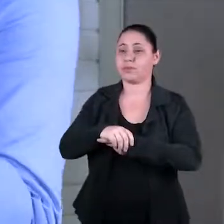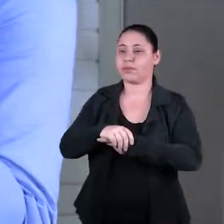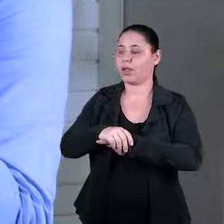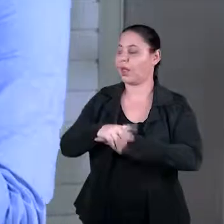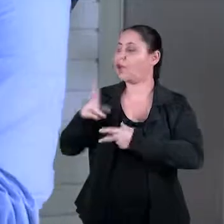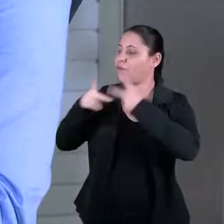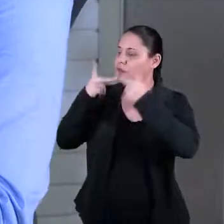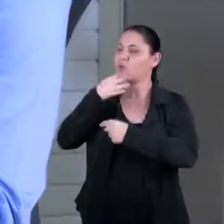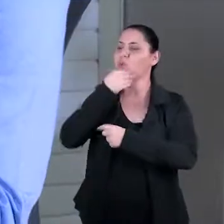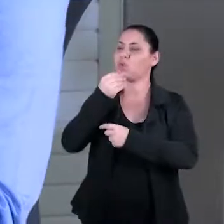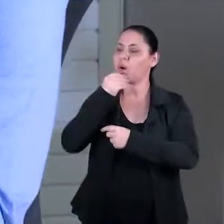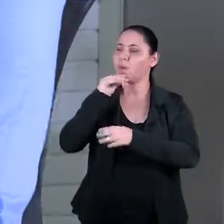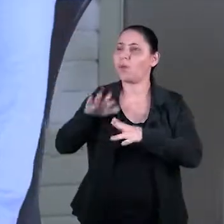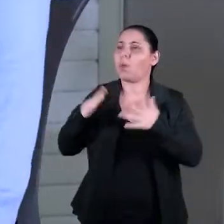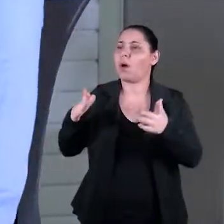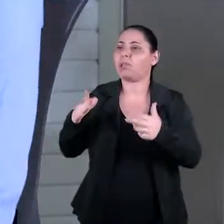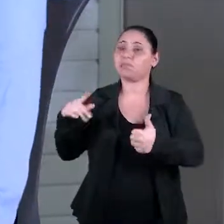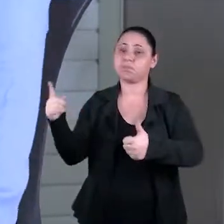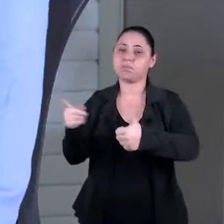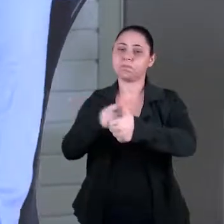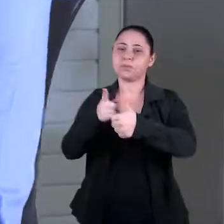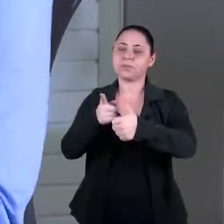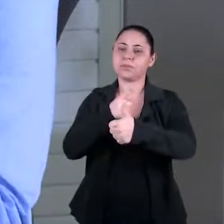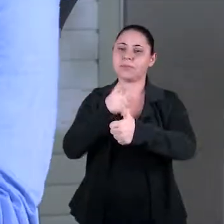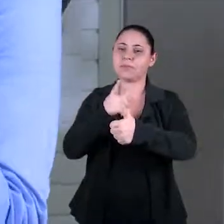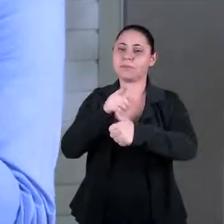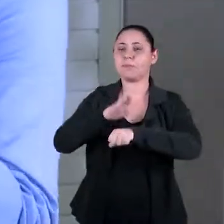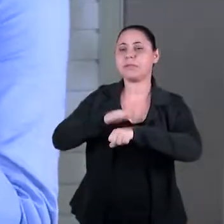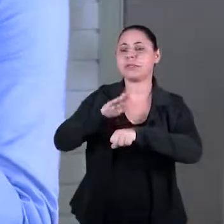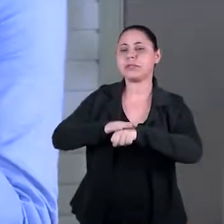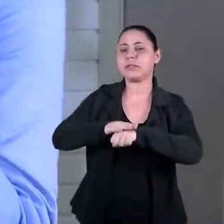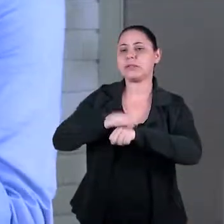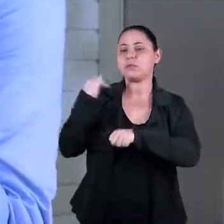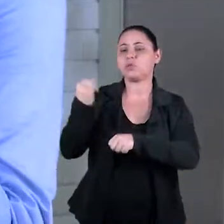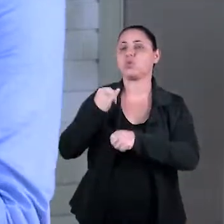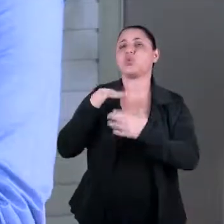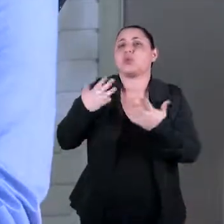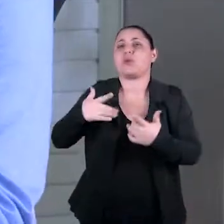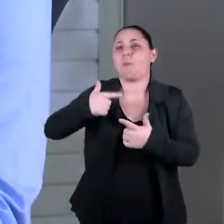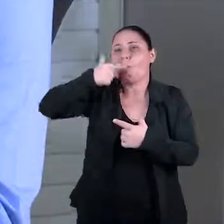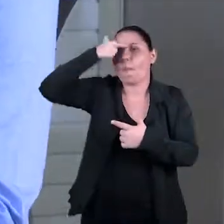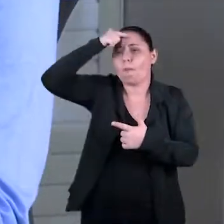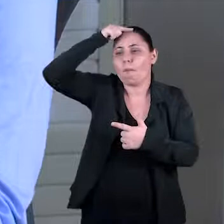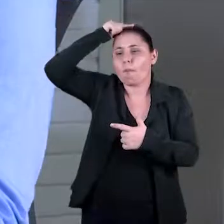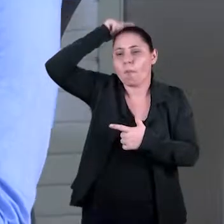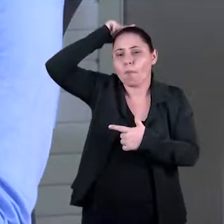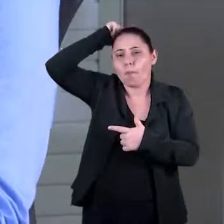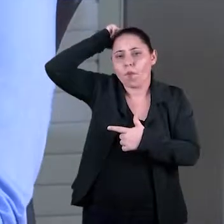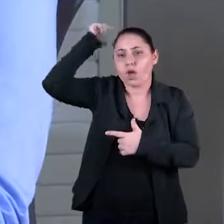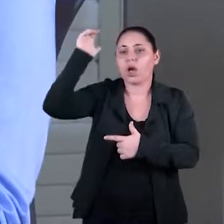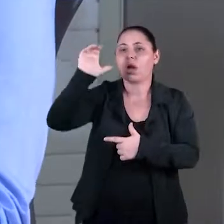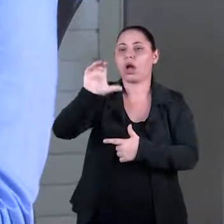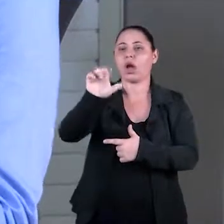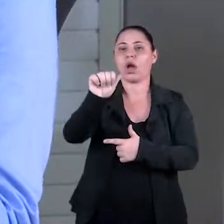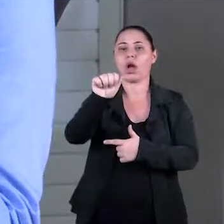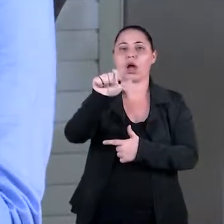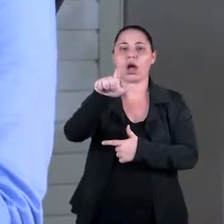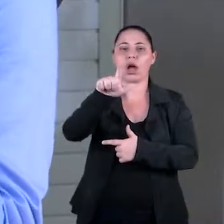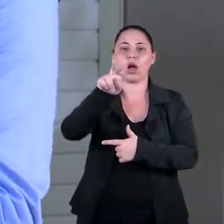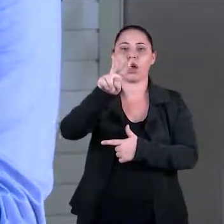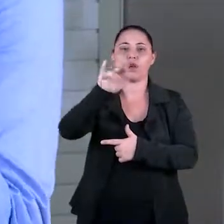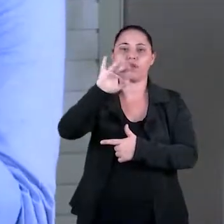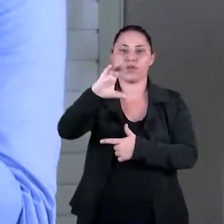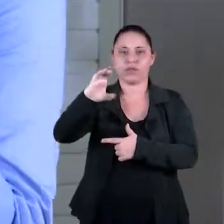Falando de homens, sem dúvida, a principal causa de queda de cabelo masculina é a alopecia androgenética, conhecida popularmente como